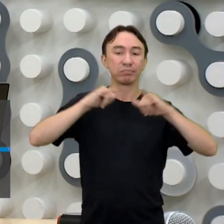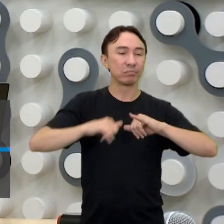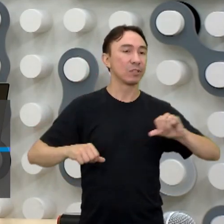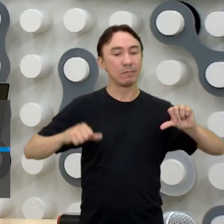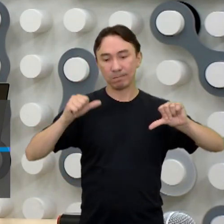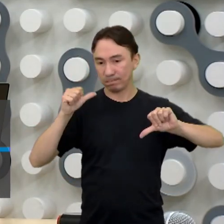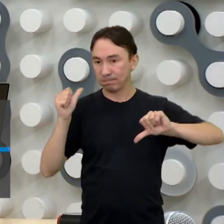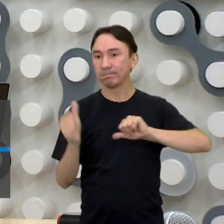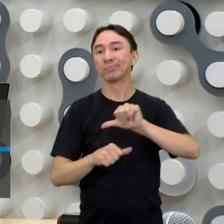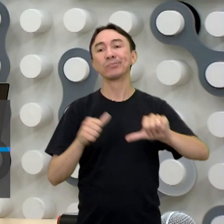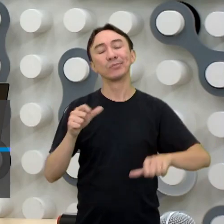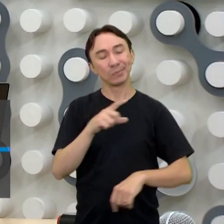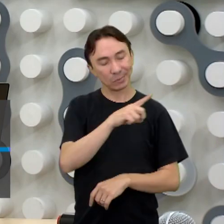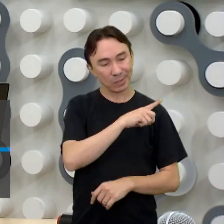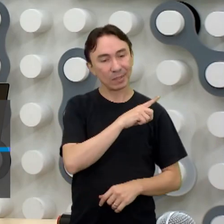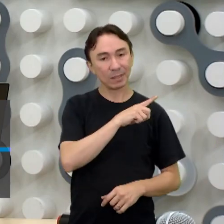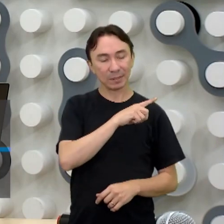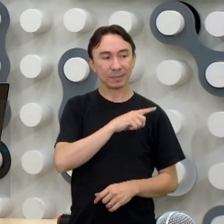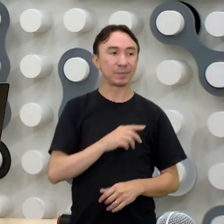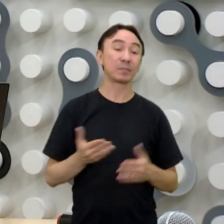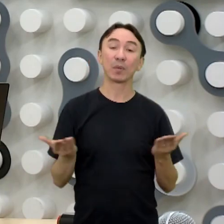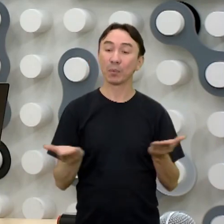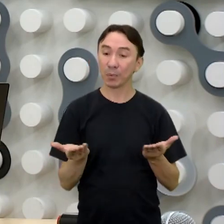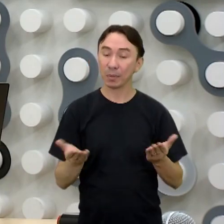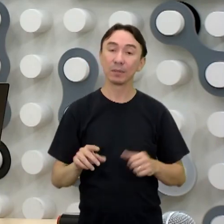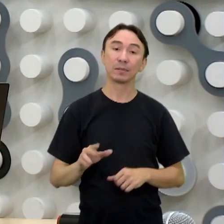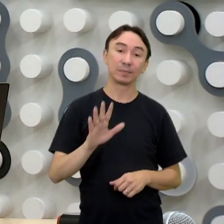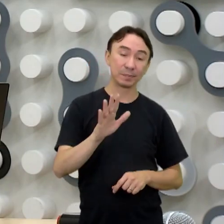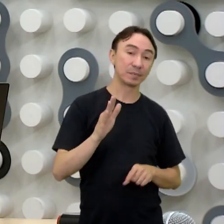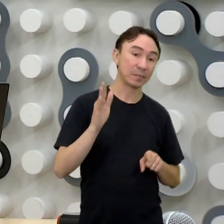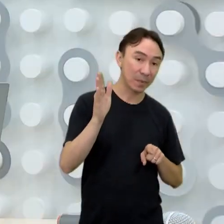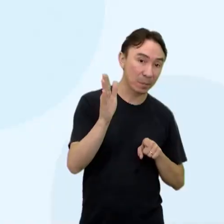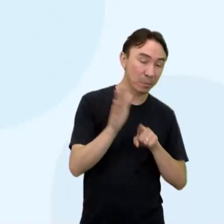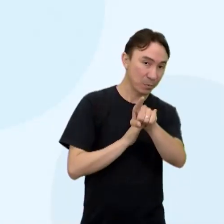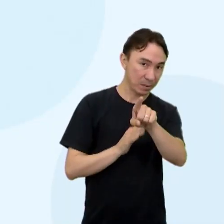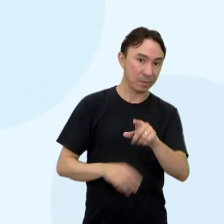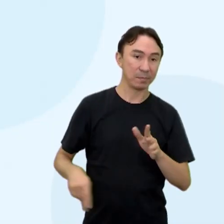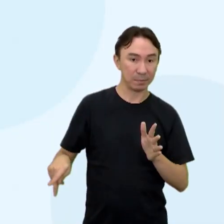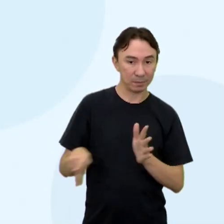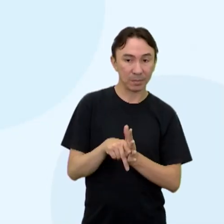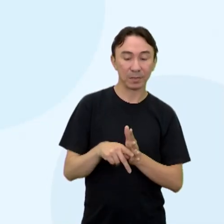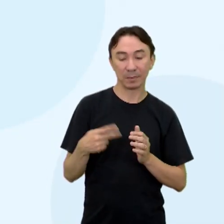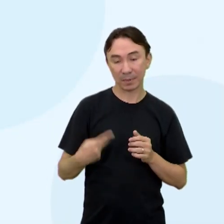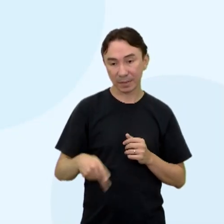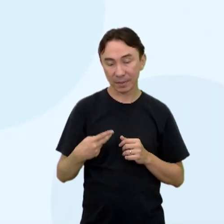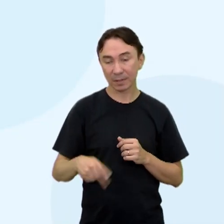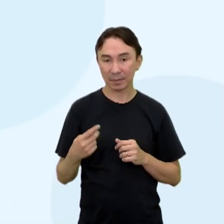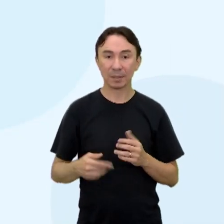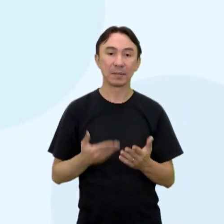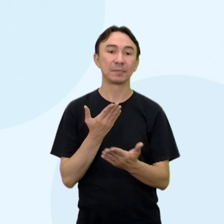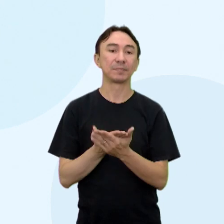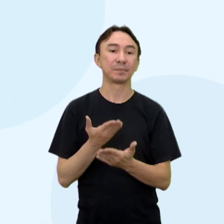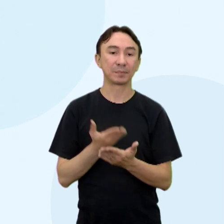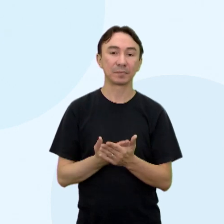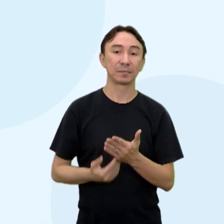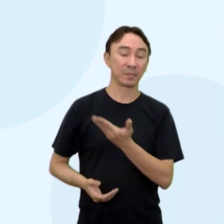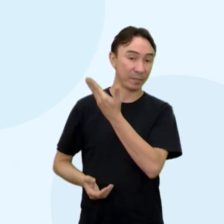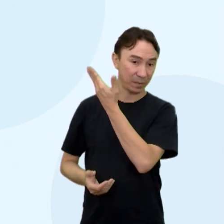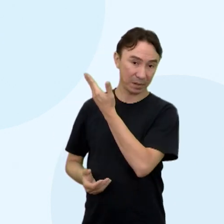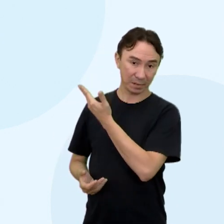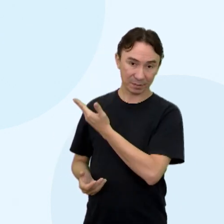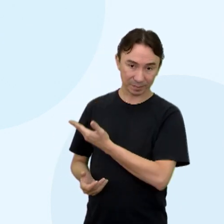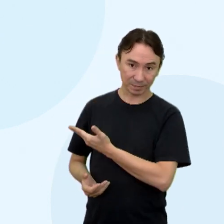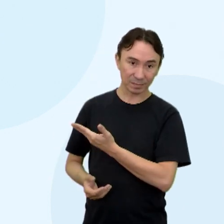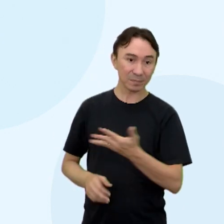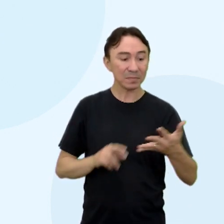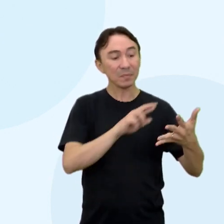vamos à pergunta que nos traz aqui hoje na aula, que essa é a pergunta da aula, né? Quais recursos podem aproximar as